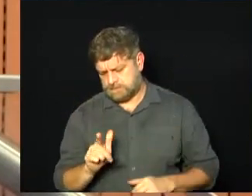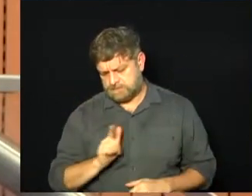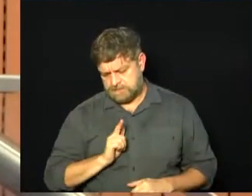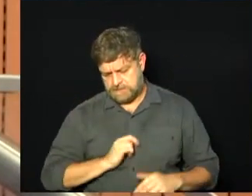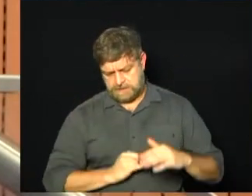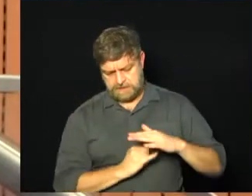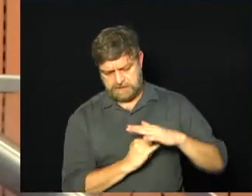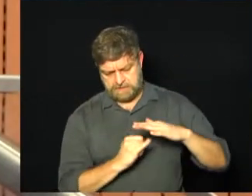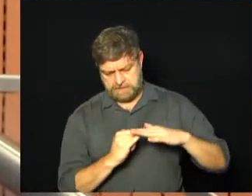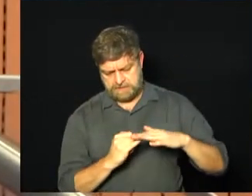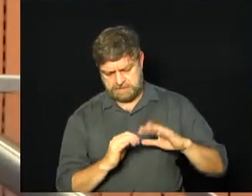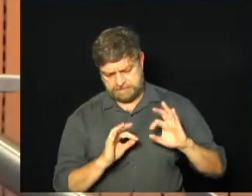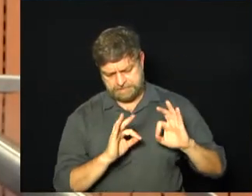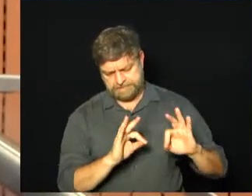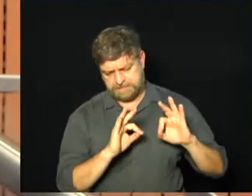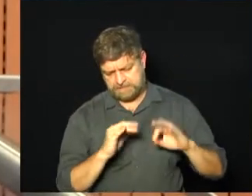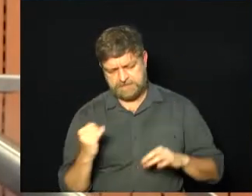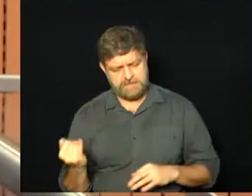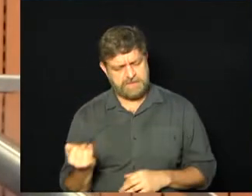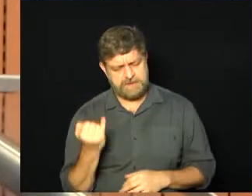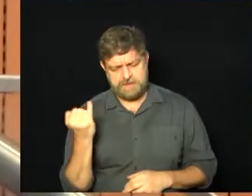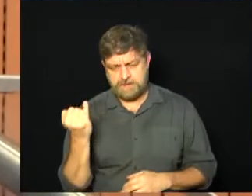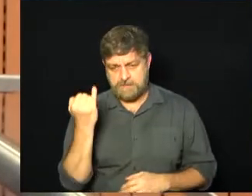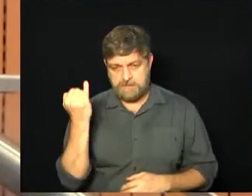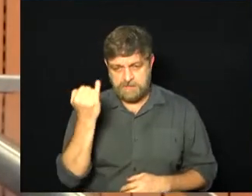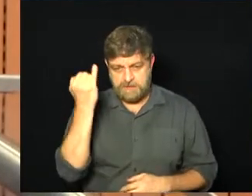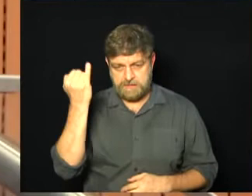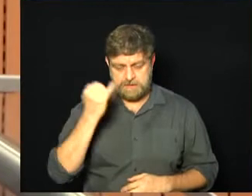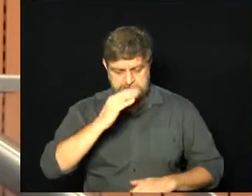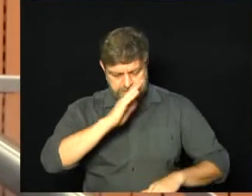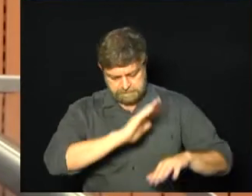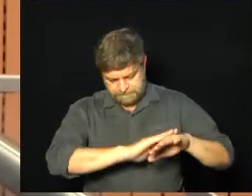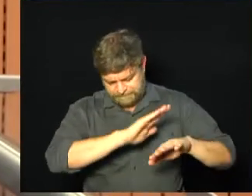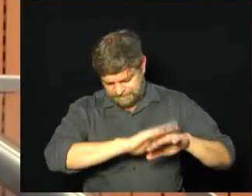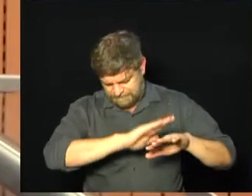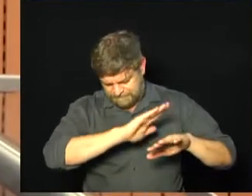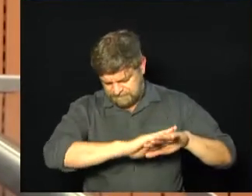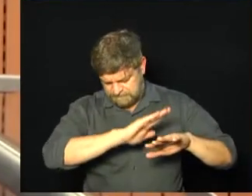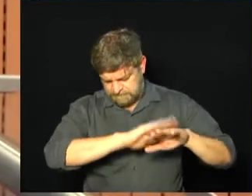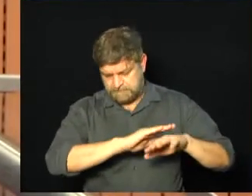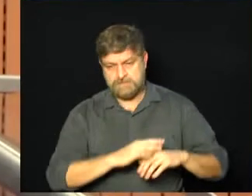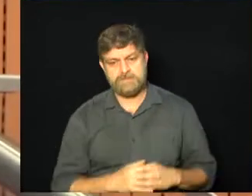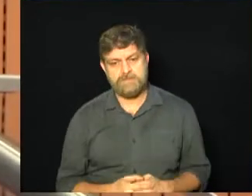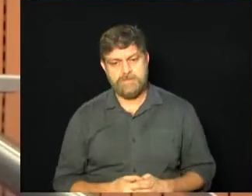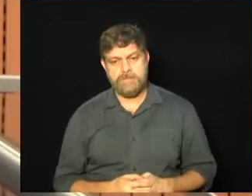entidade tão importante, tão realizadora.